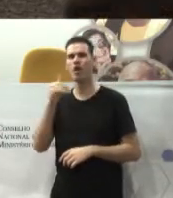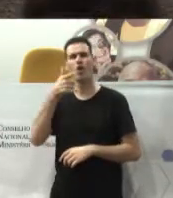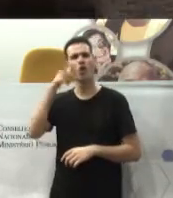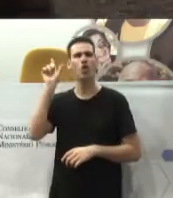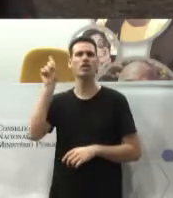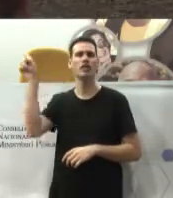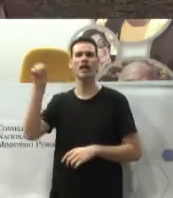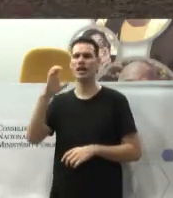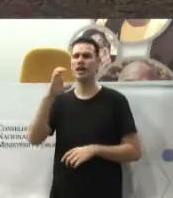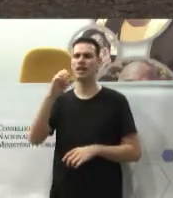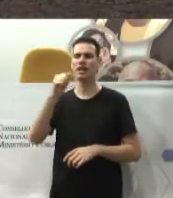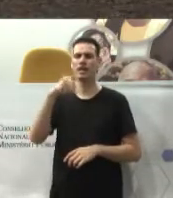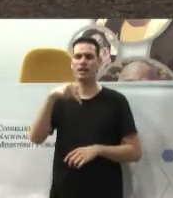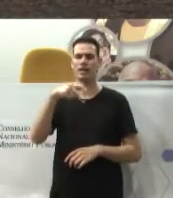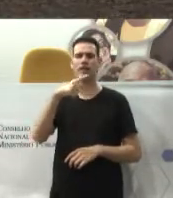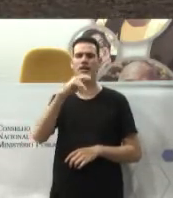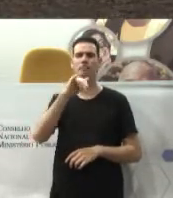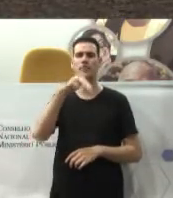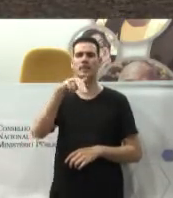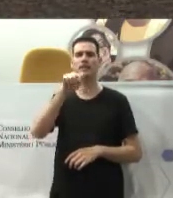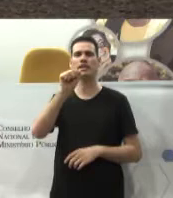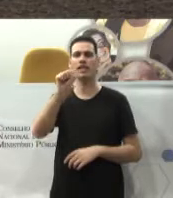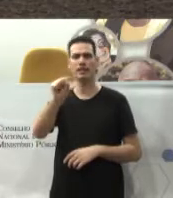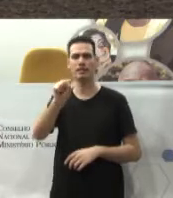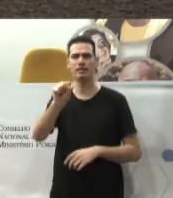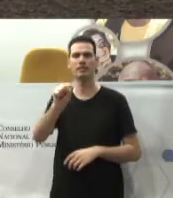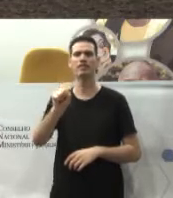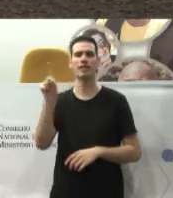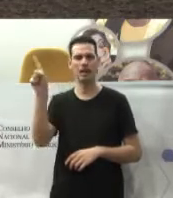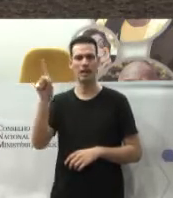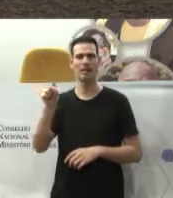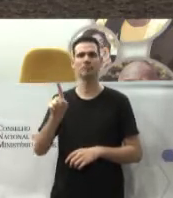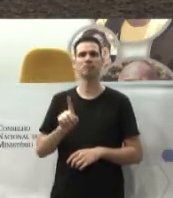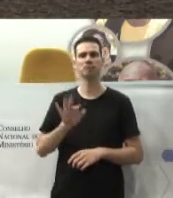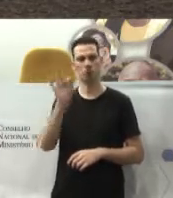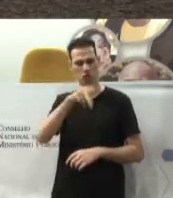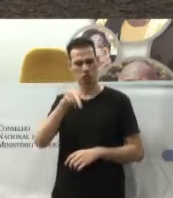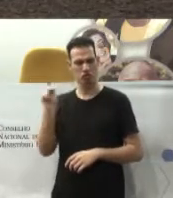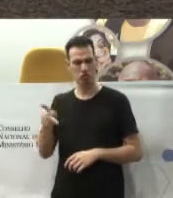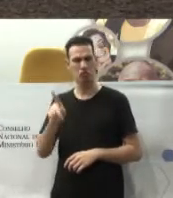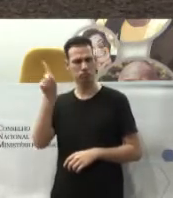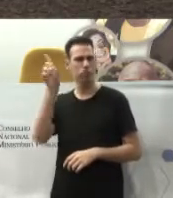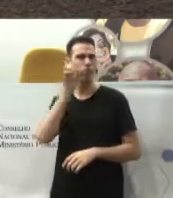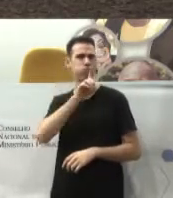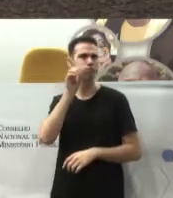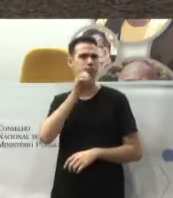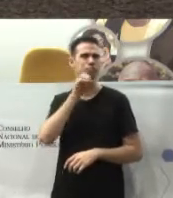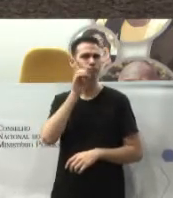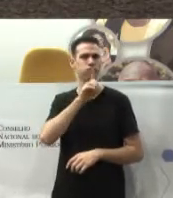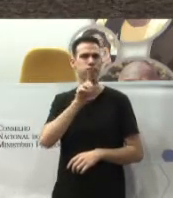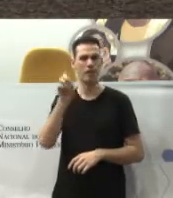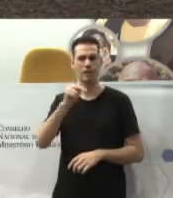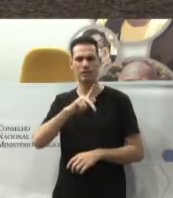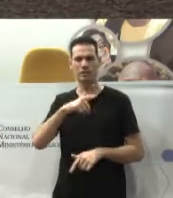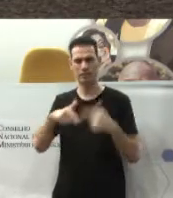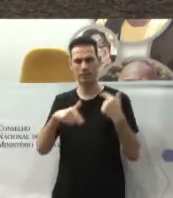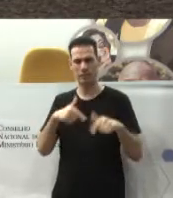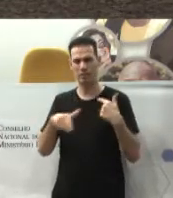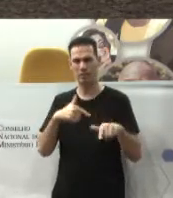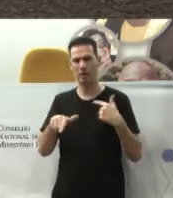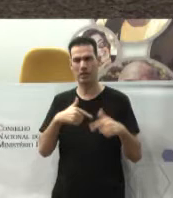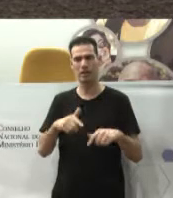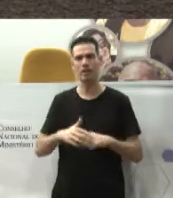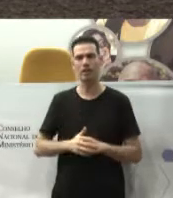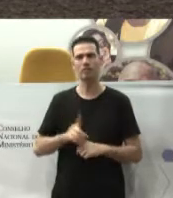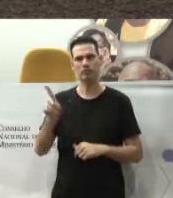Campinas o professor Francis McGovern, que é professor da Duke University, e ele trabalha com, eu acho isso espetacular, um